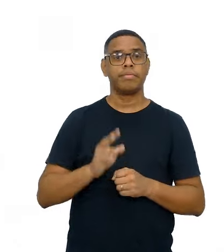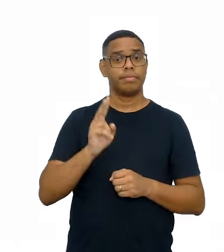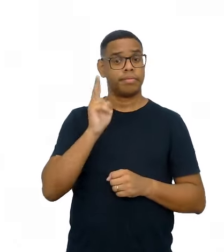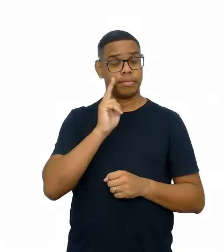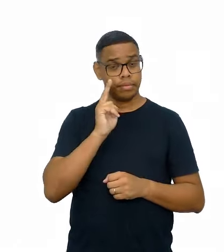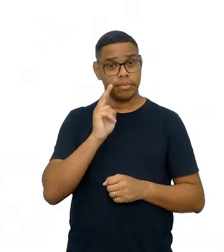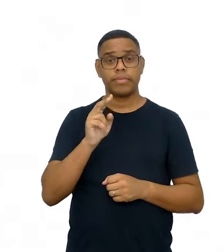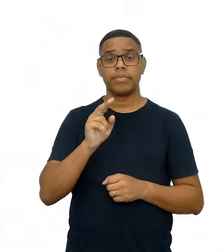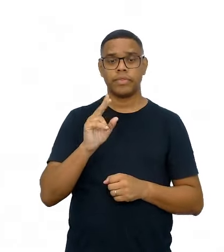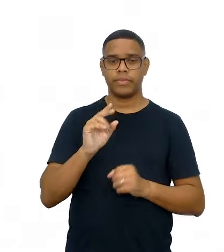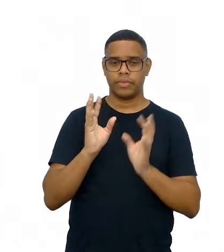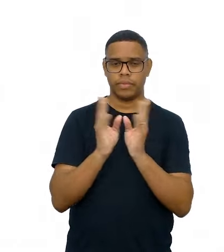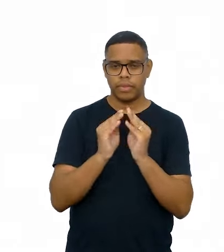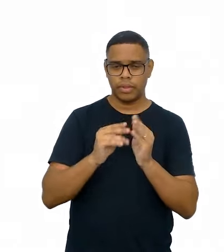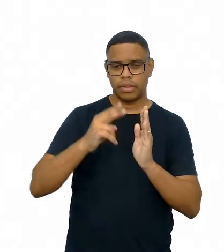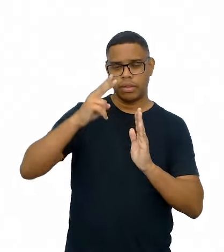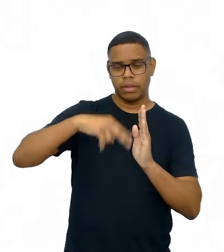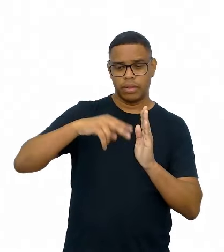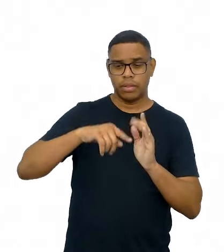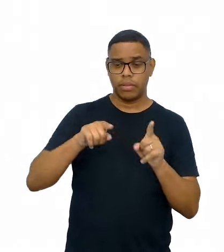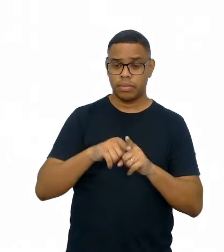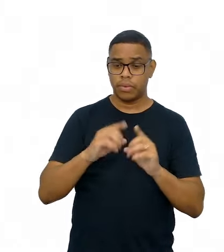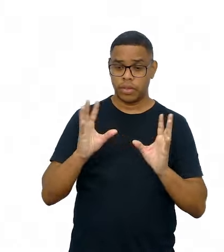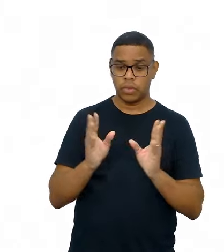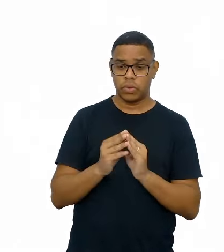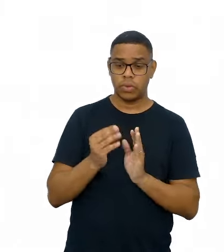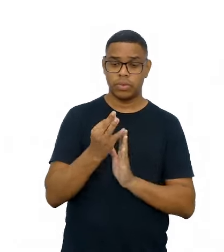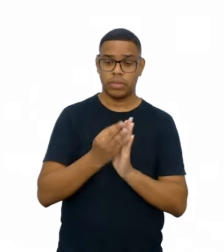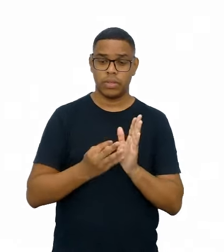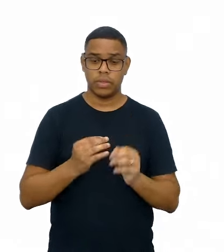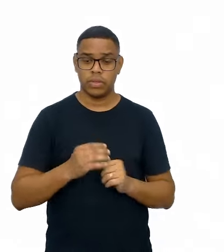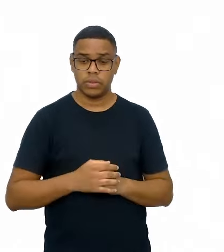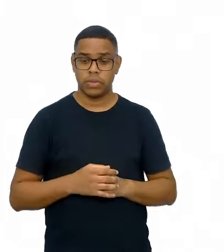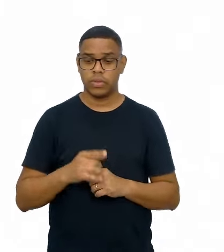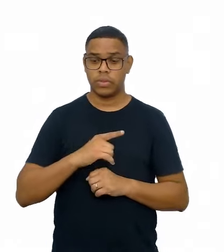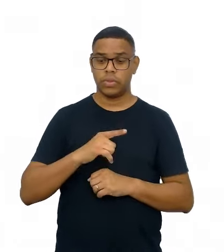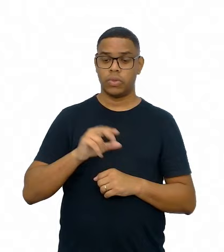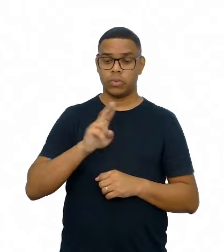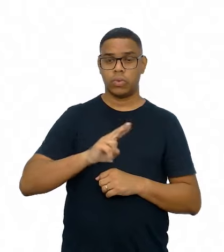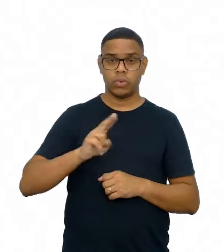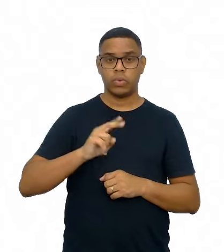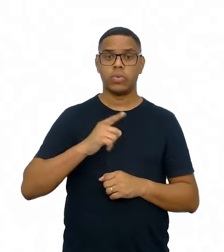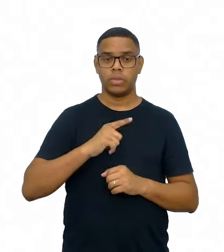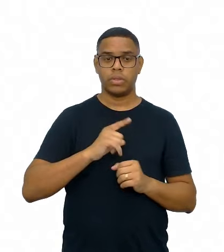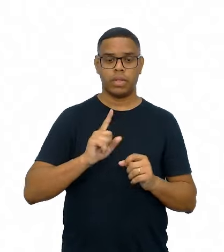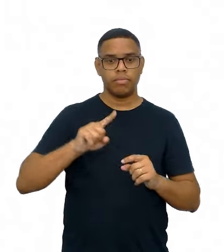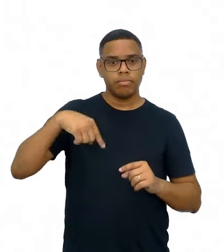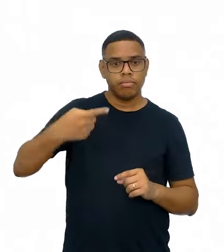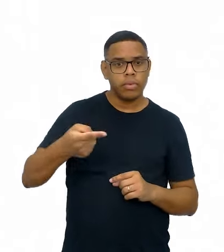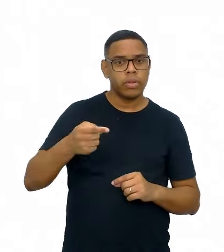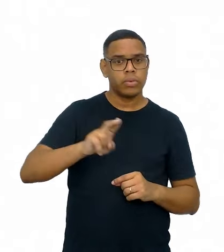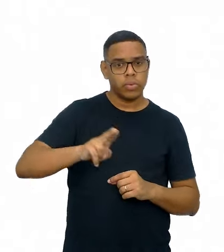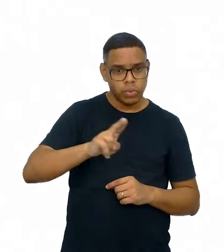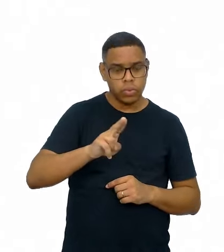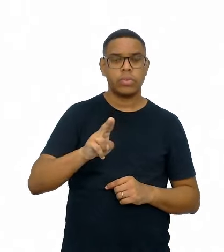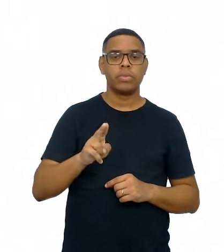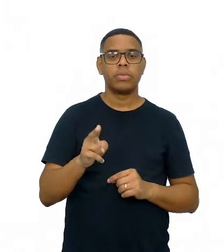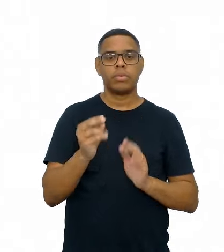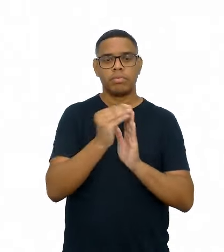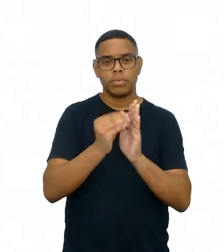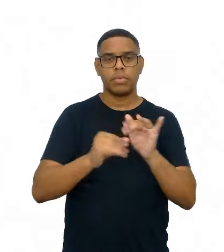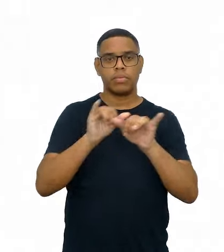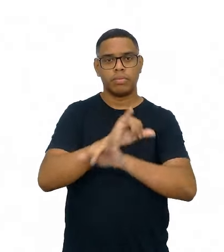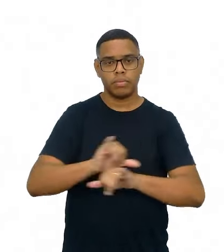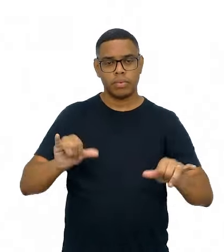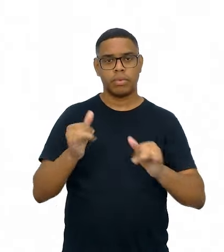sequência seguinte, para o lançamento da campanha de alimentação saudável na escola. Leiam para os estudantes o